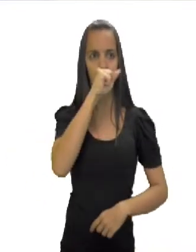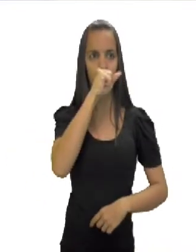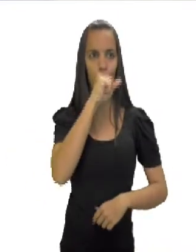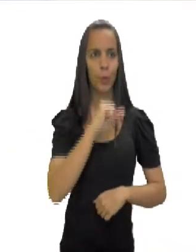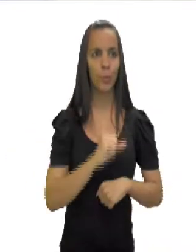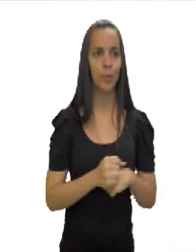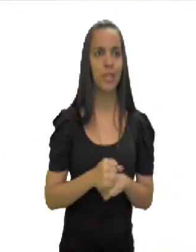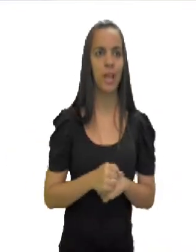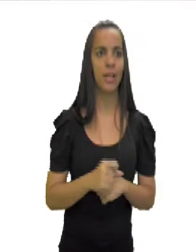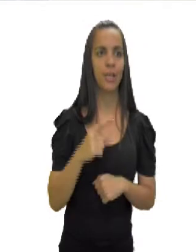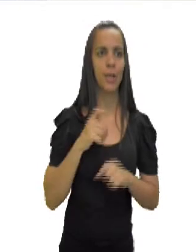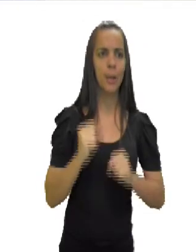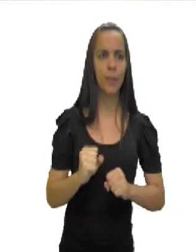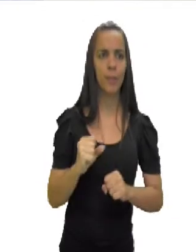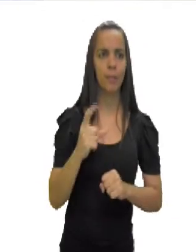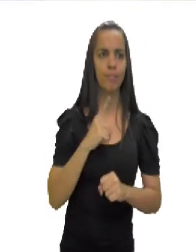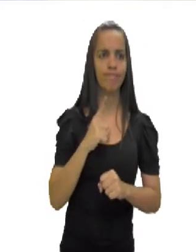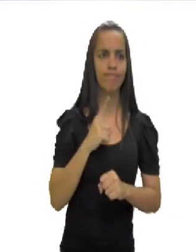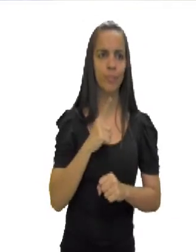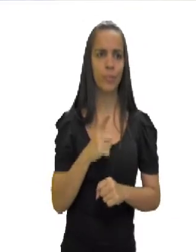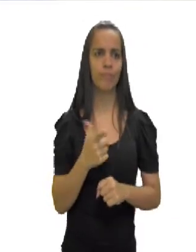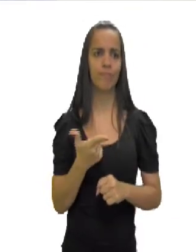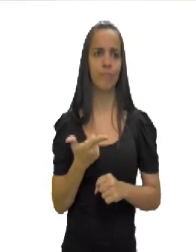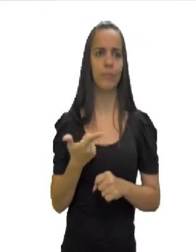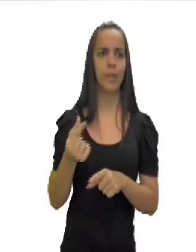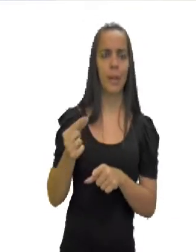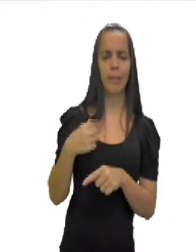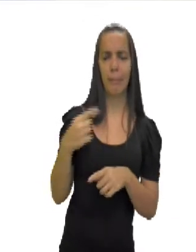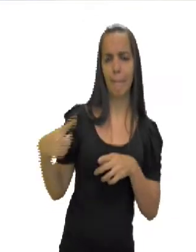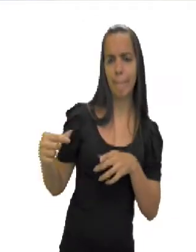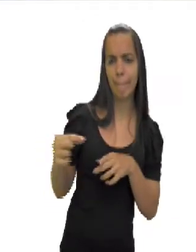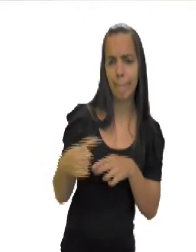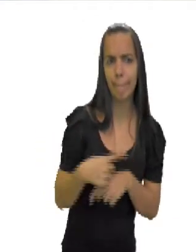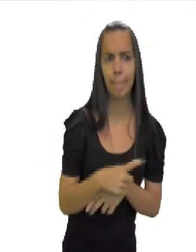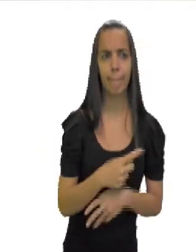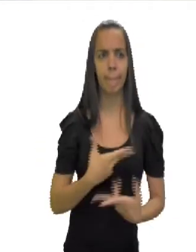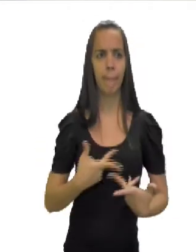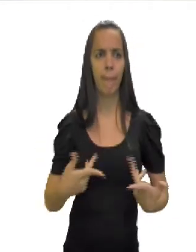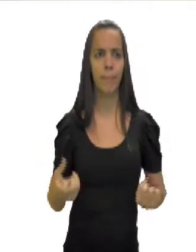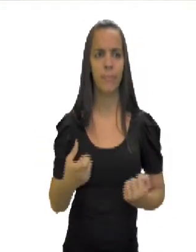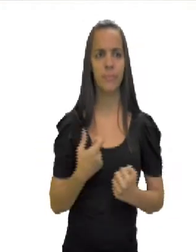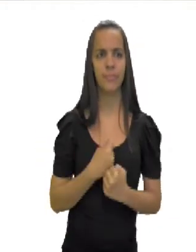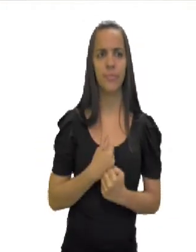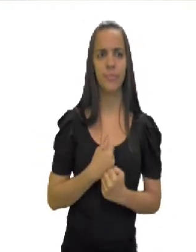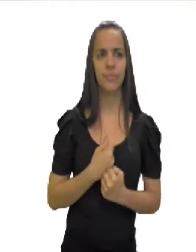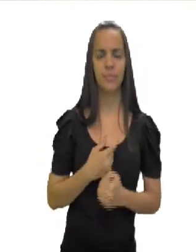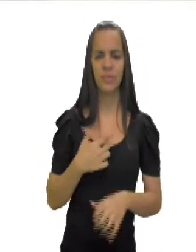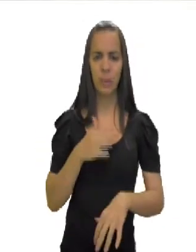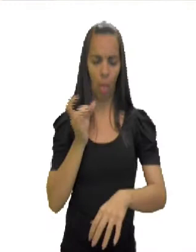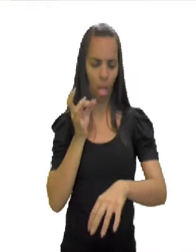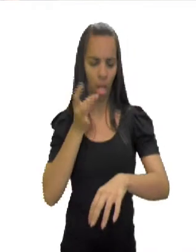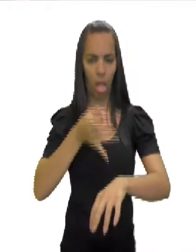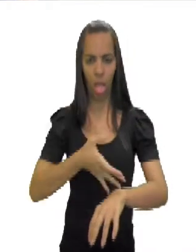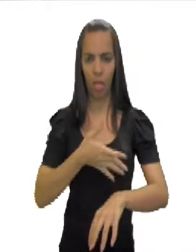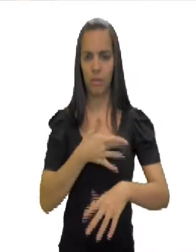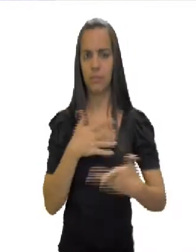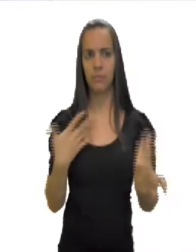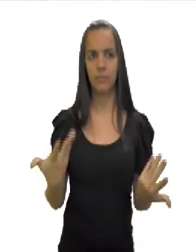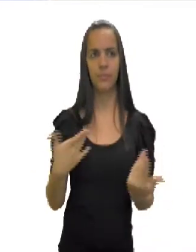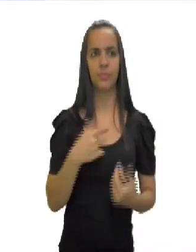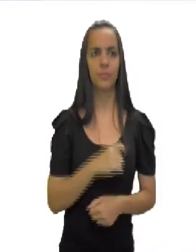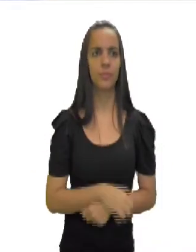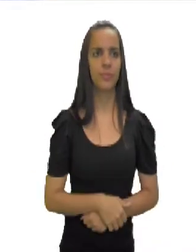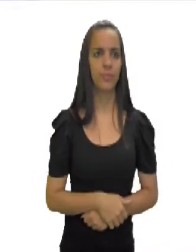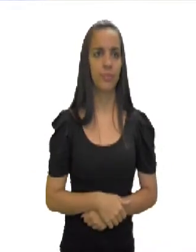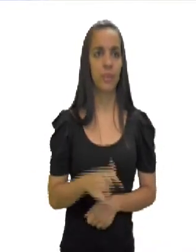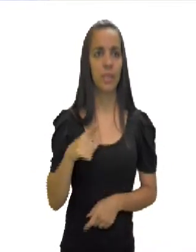patógenos, que podem ser bactérias, vírus, fungos ou protozoários. E por último temos